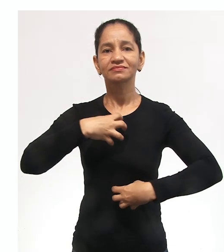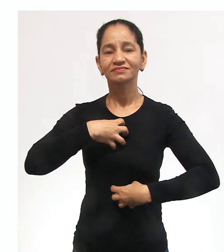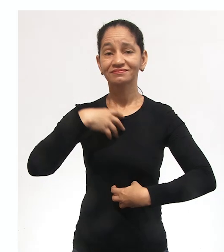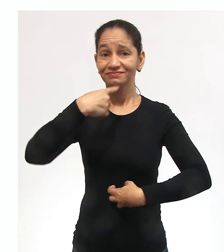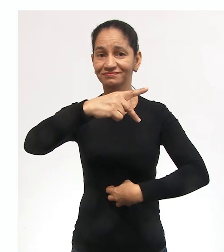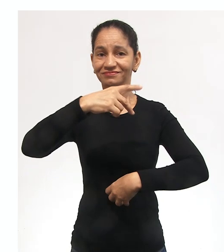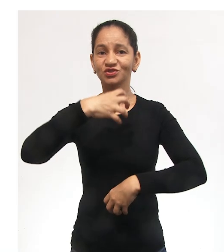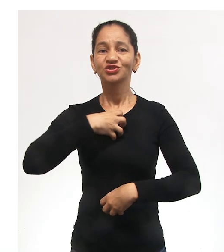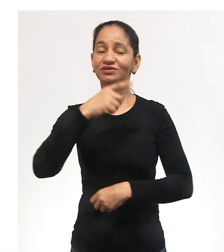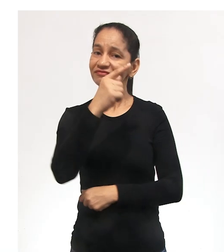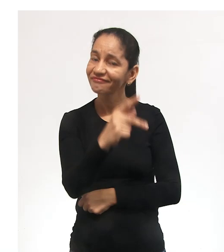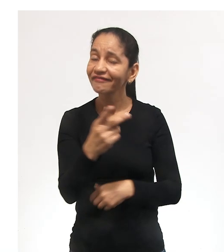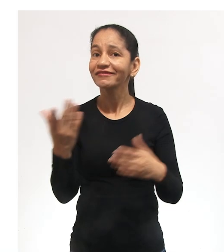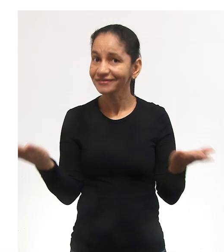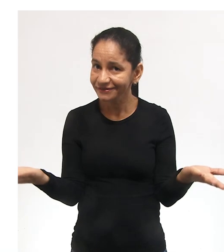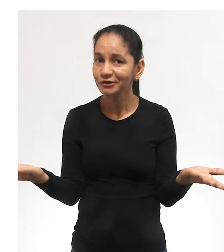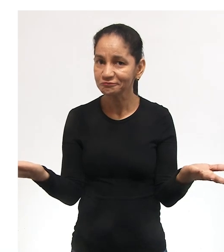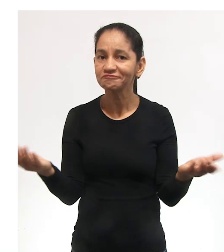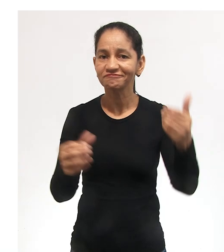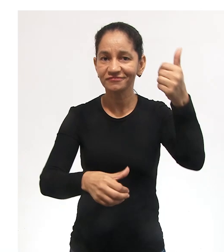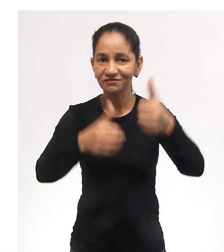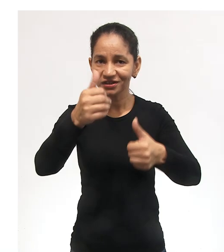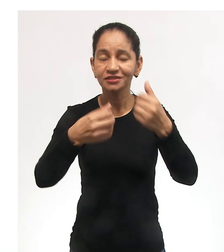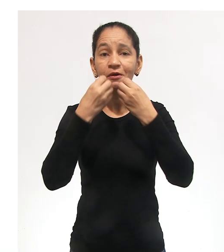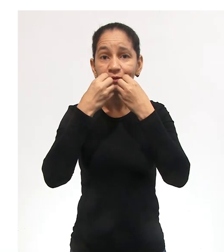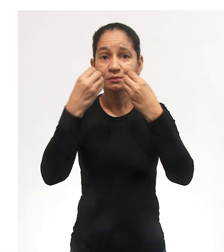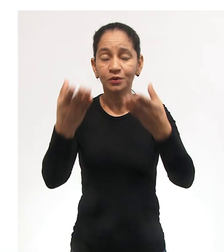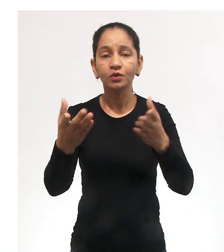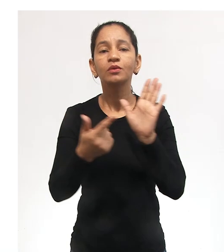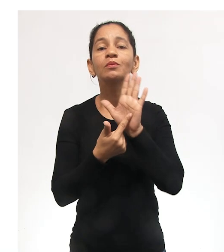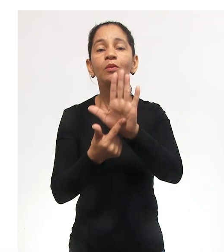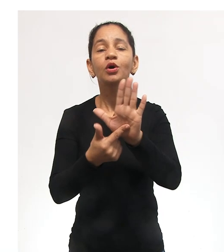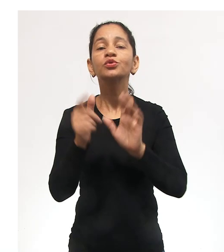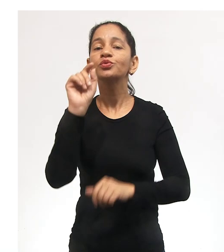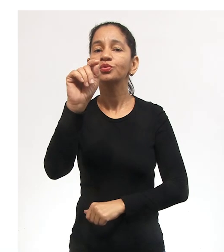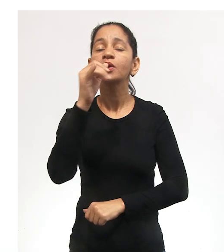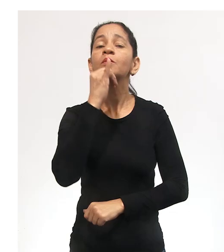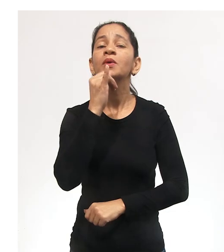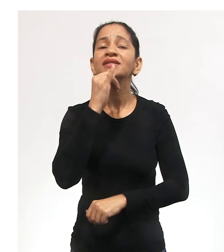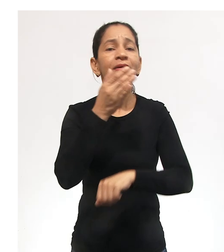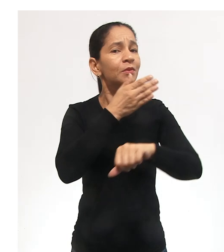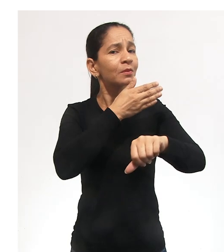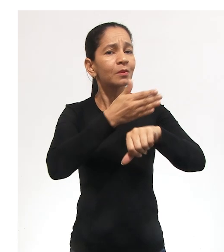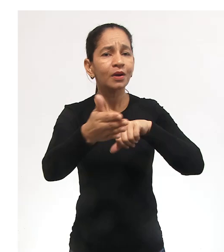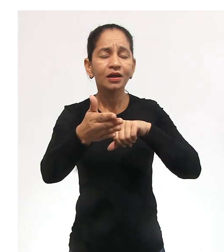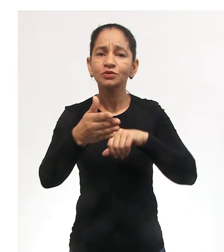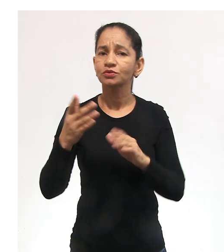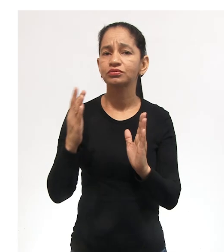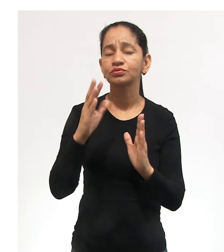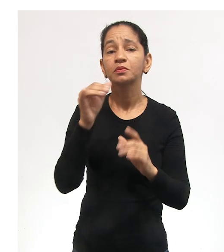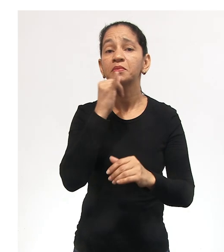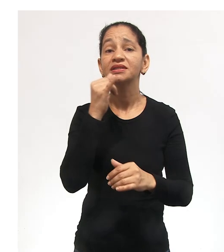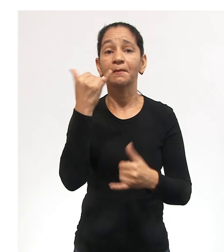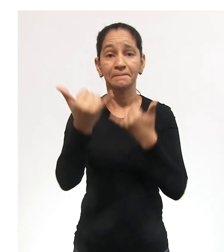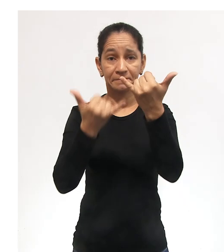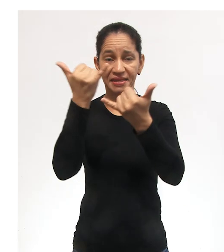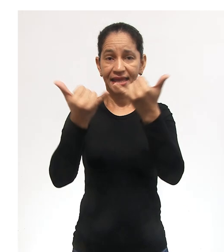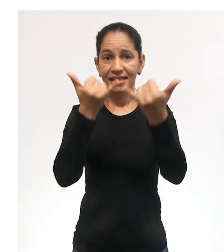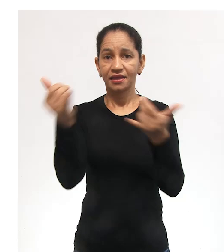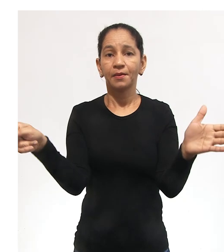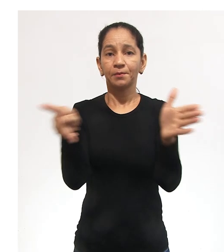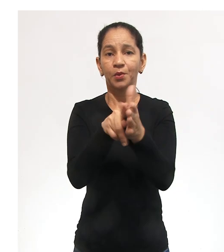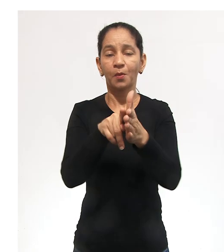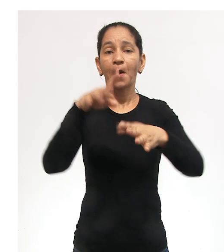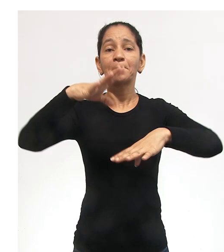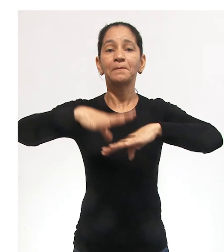na realização dessas atividades. Então, eu trago aqui para você um exemplo prático ao longo de uma gincana de matemática.